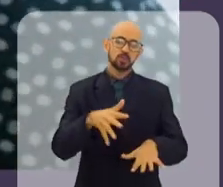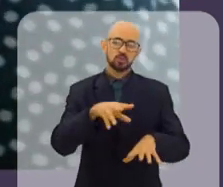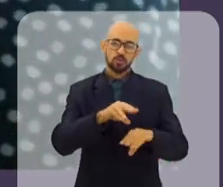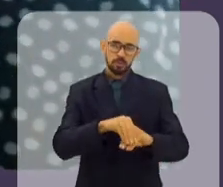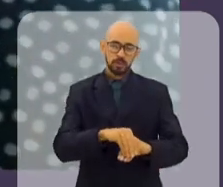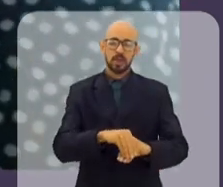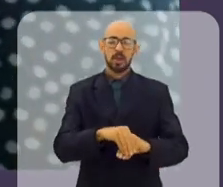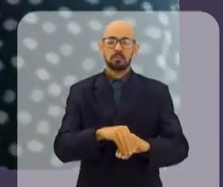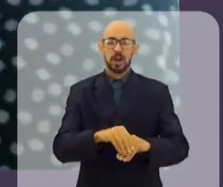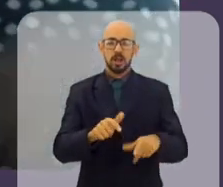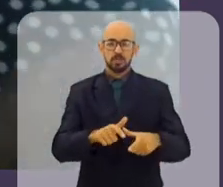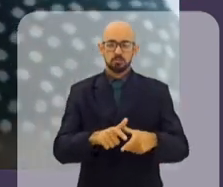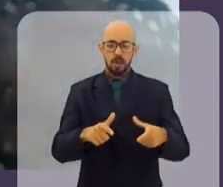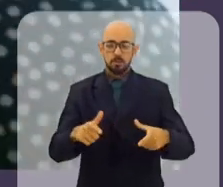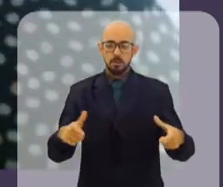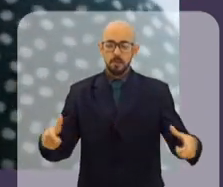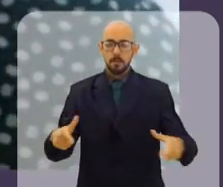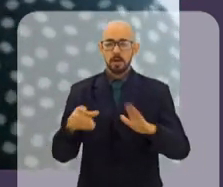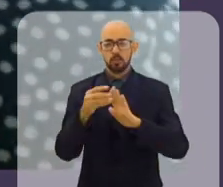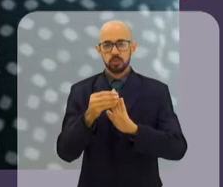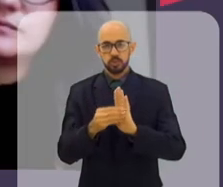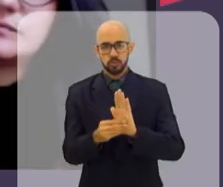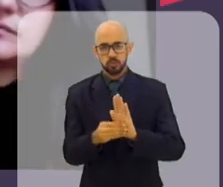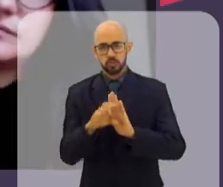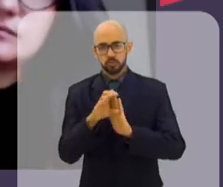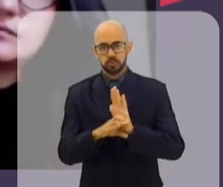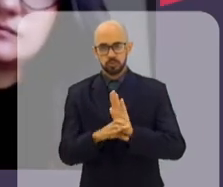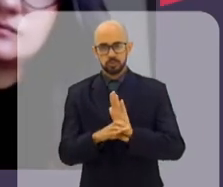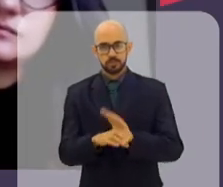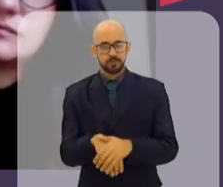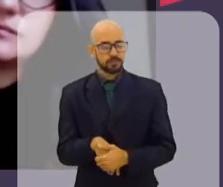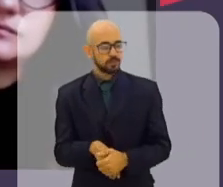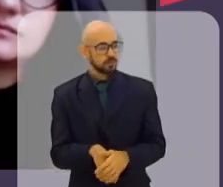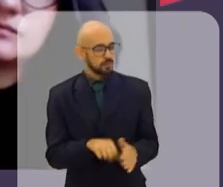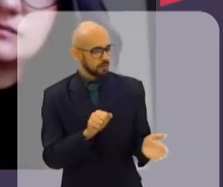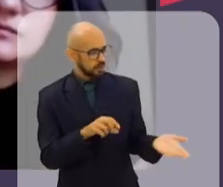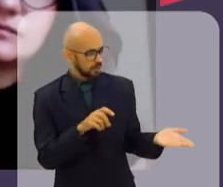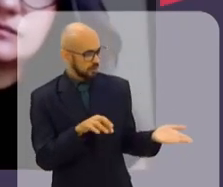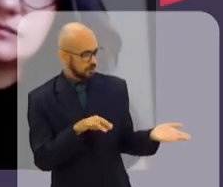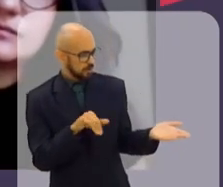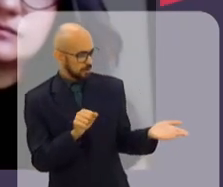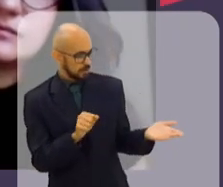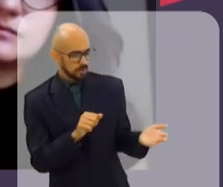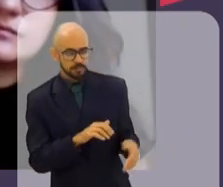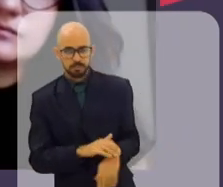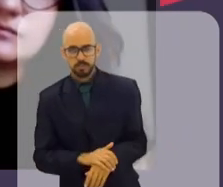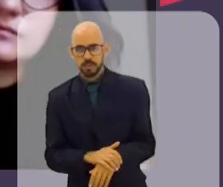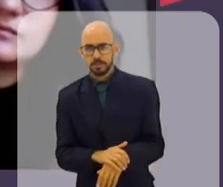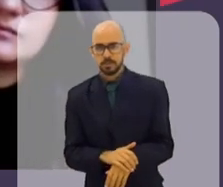gente conseguir ampliar o cânone acadêmico. Andréia, o que que você acha?